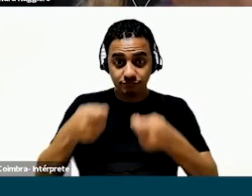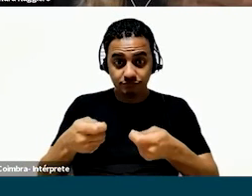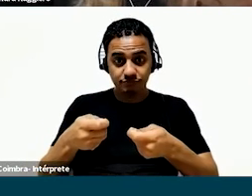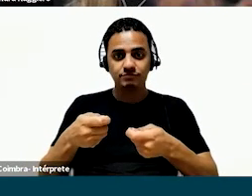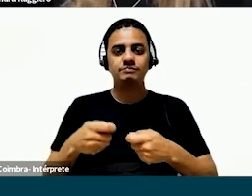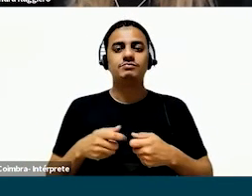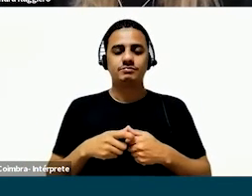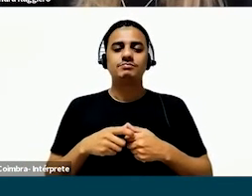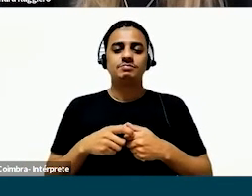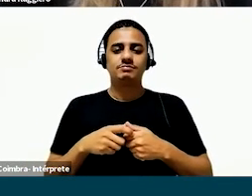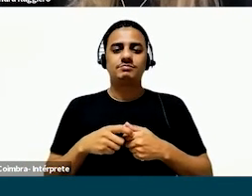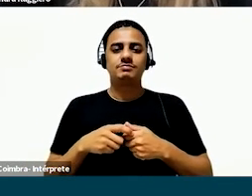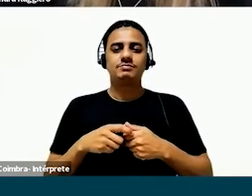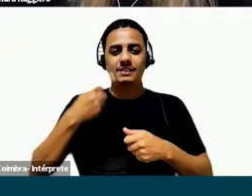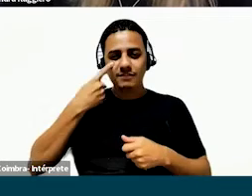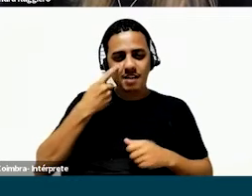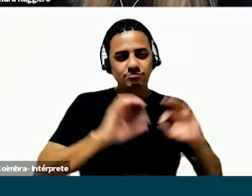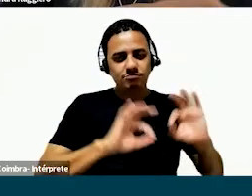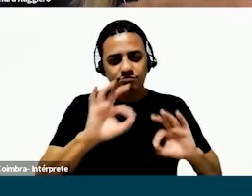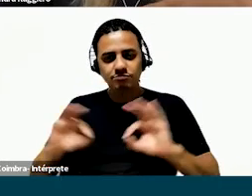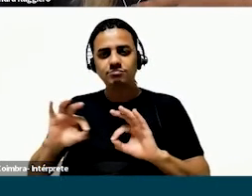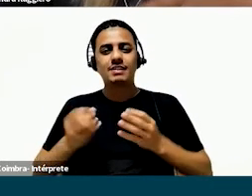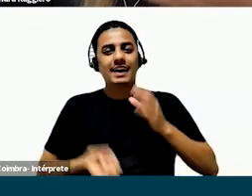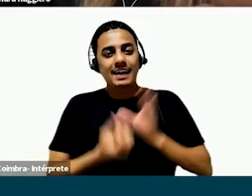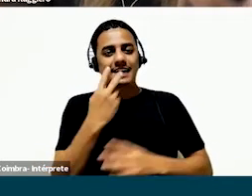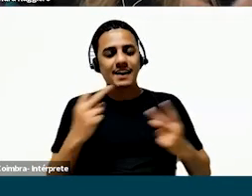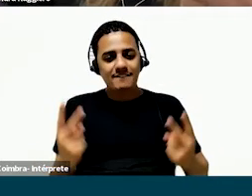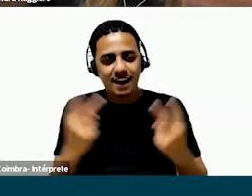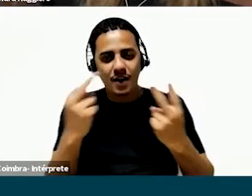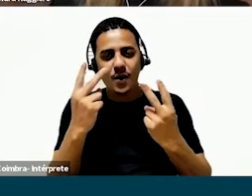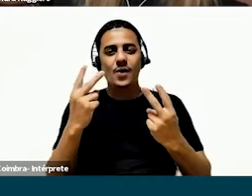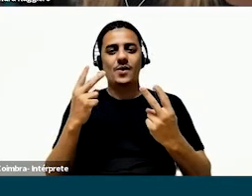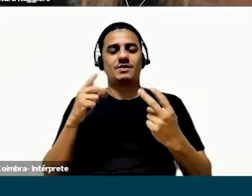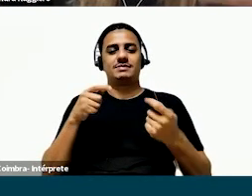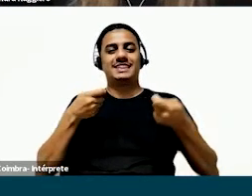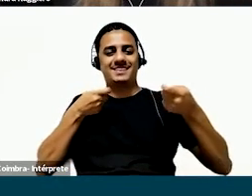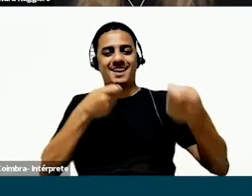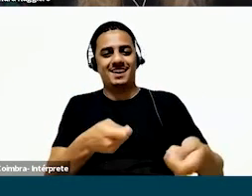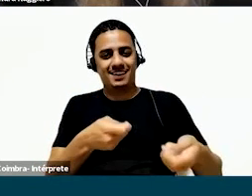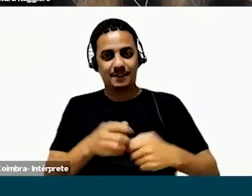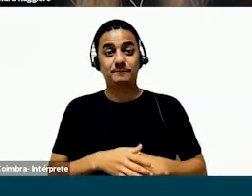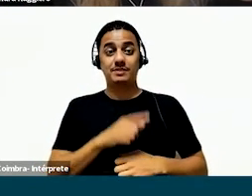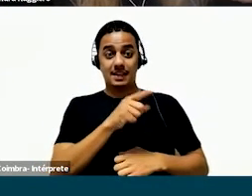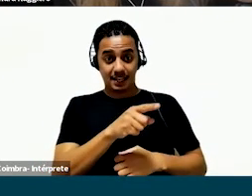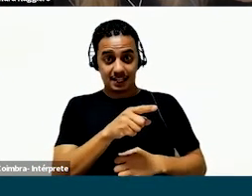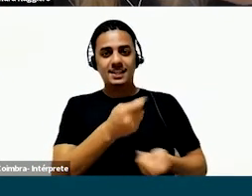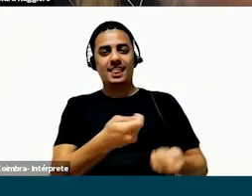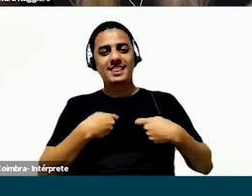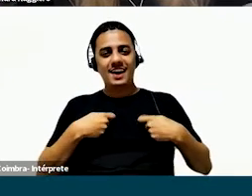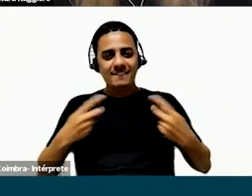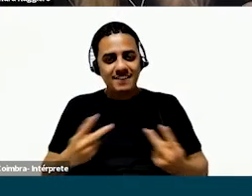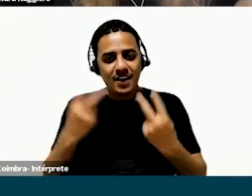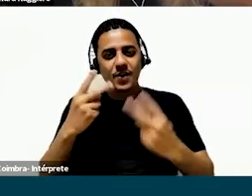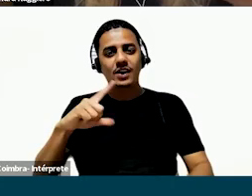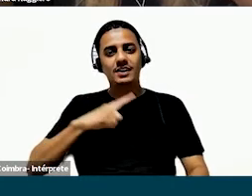entrega incremental, entregando valor e gerando feedbacks. Então, esse pensamento, essa entrega de valor, nos